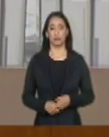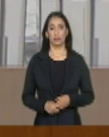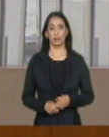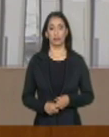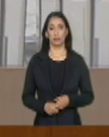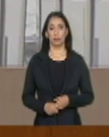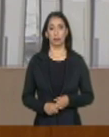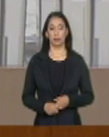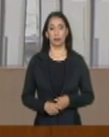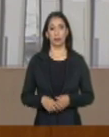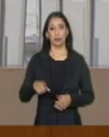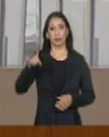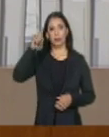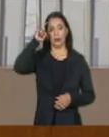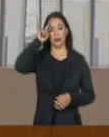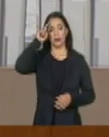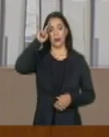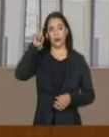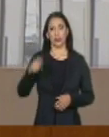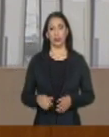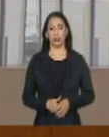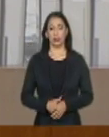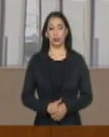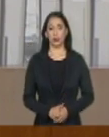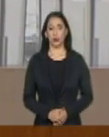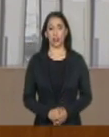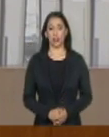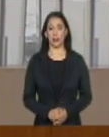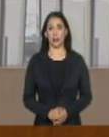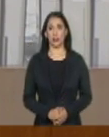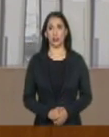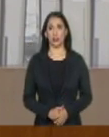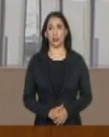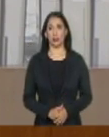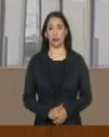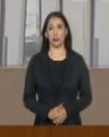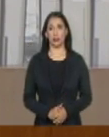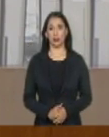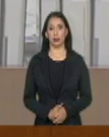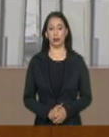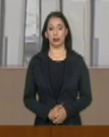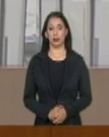ministro Moro. Eu também penso que tem que se extinguir a pronúncia.